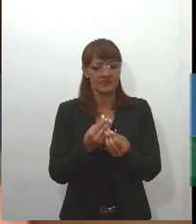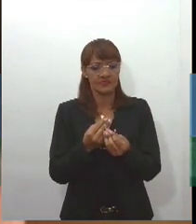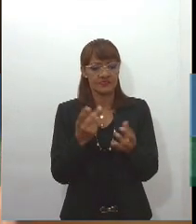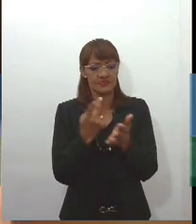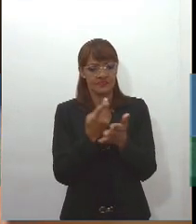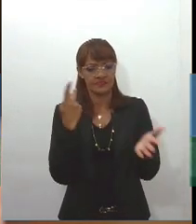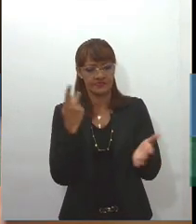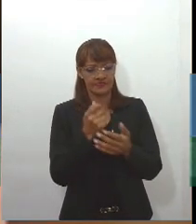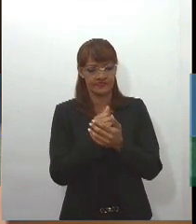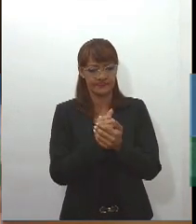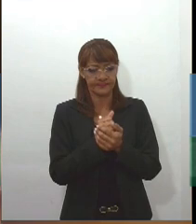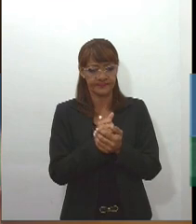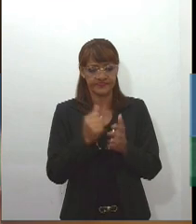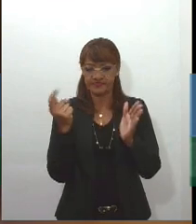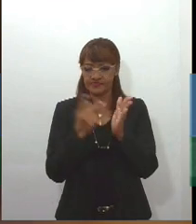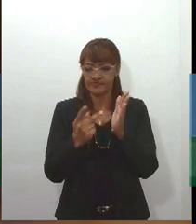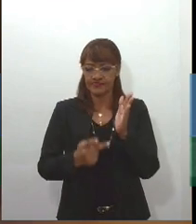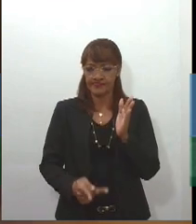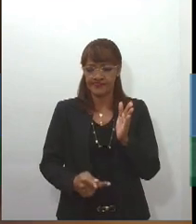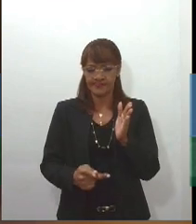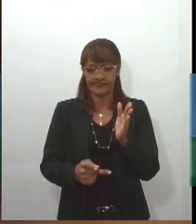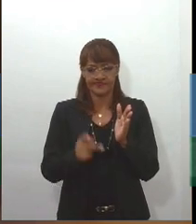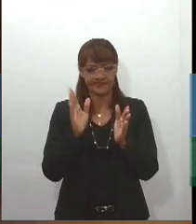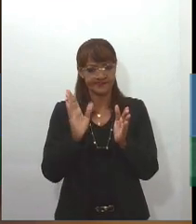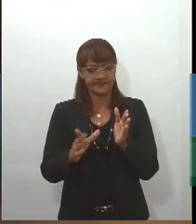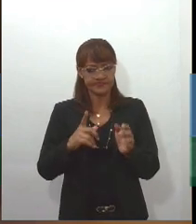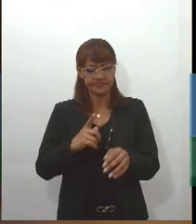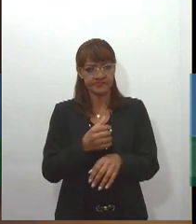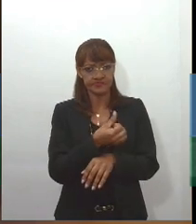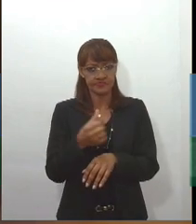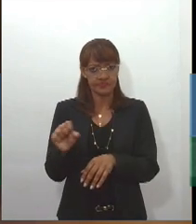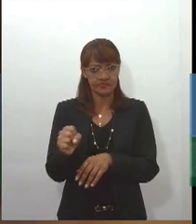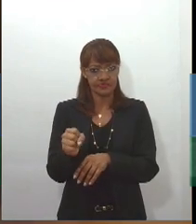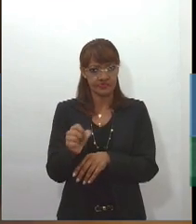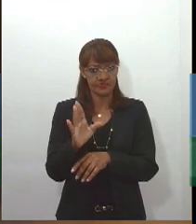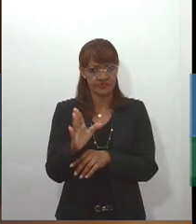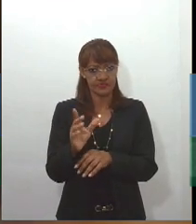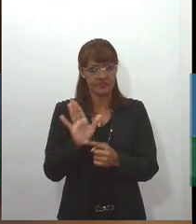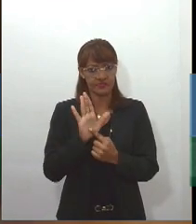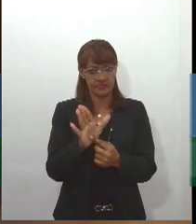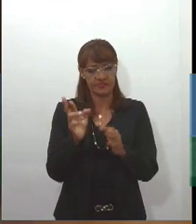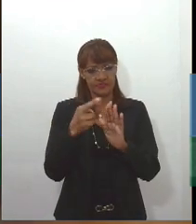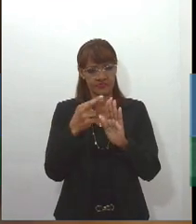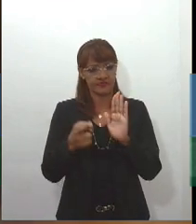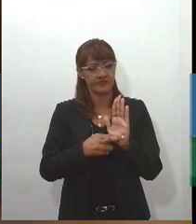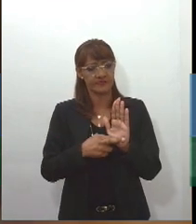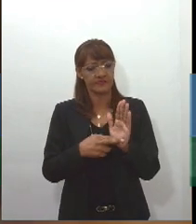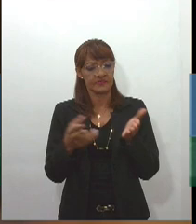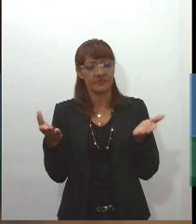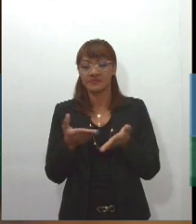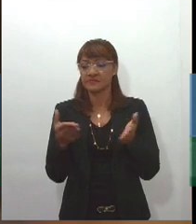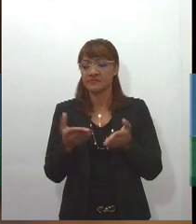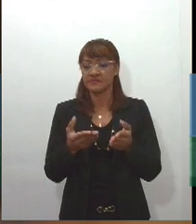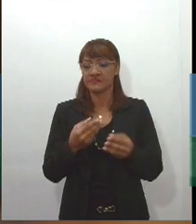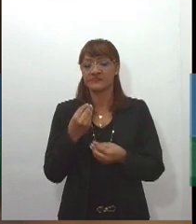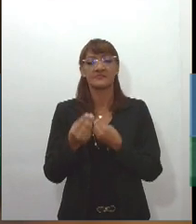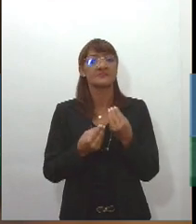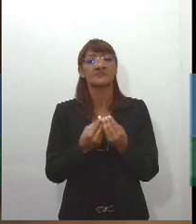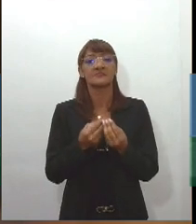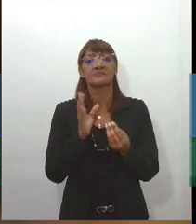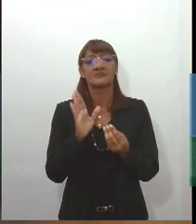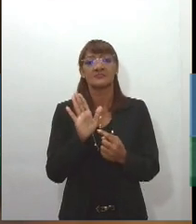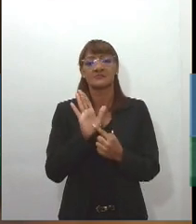projeto o PLP 68 que estabelece as regras desse novo modelo tributário ele foi apresentado à